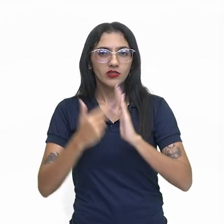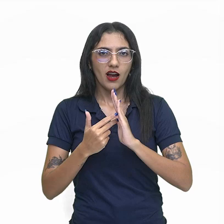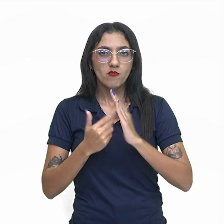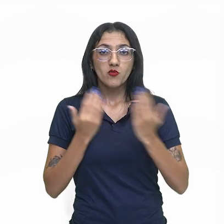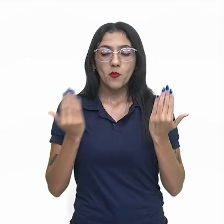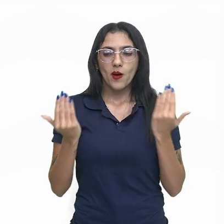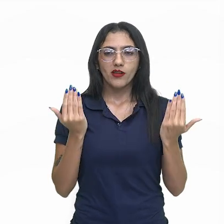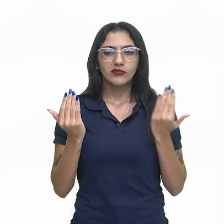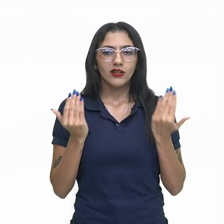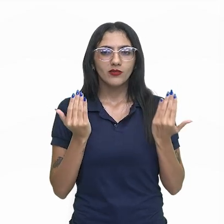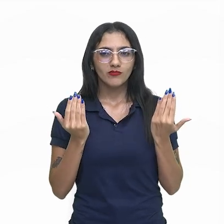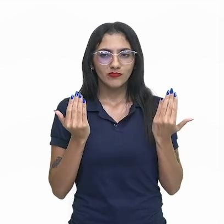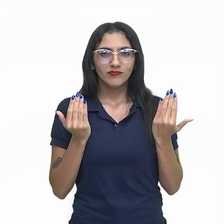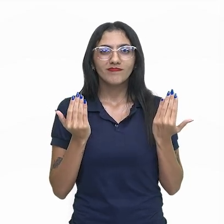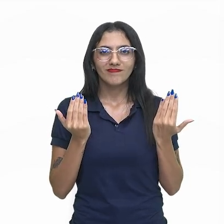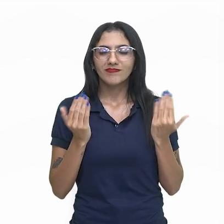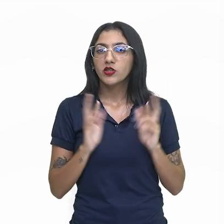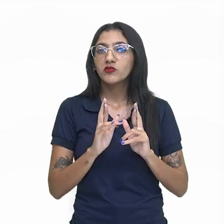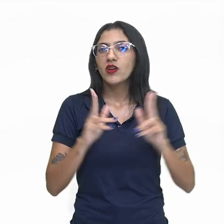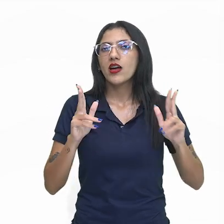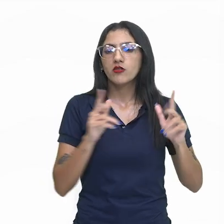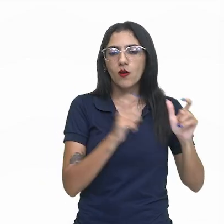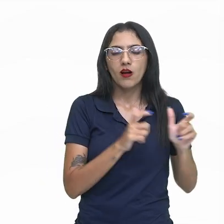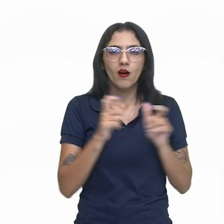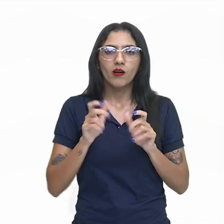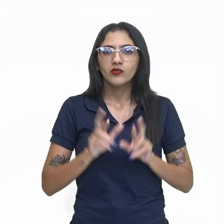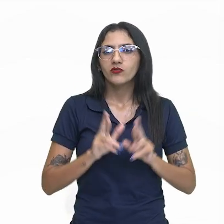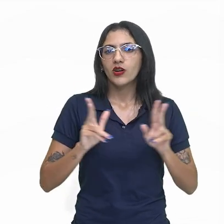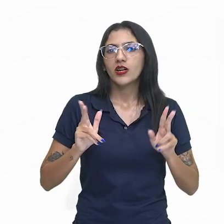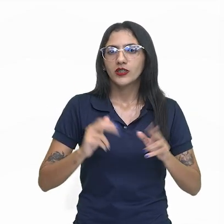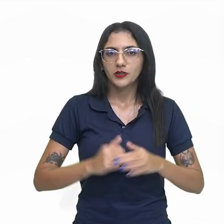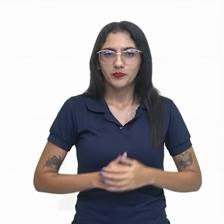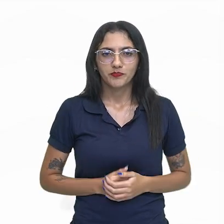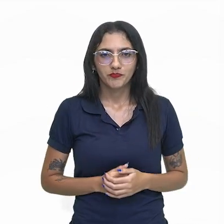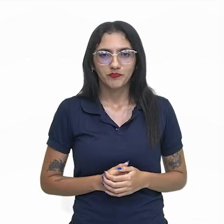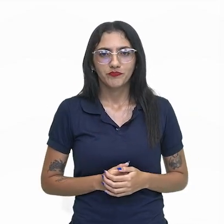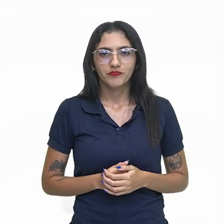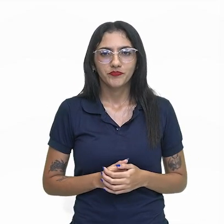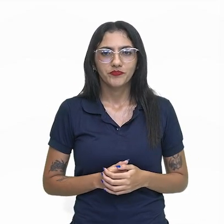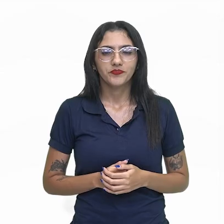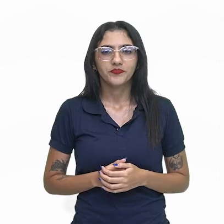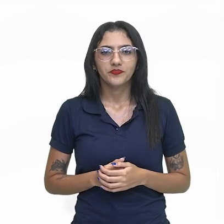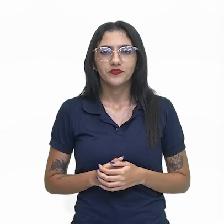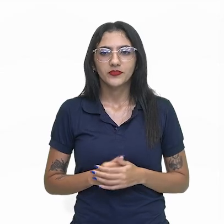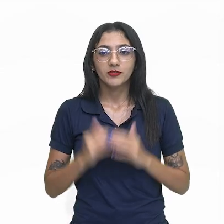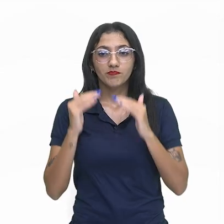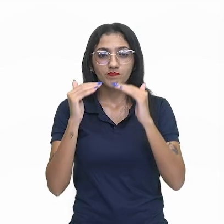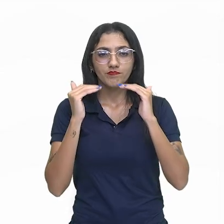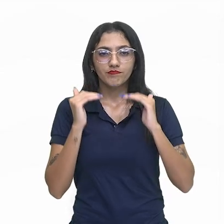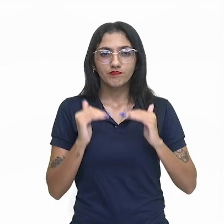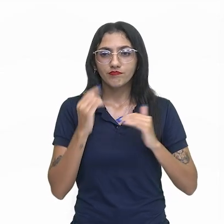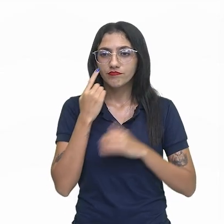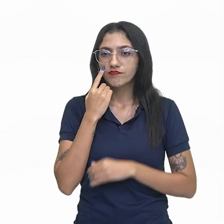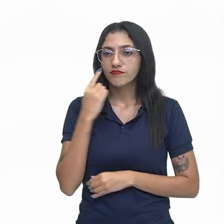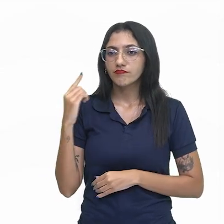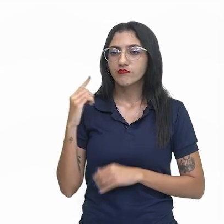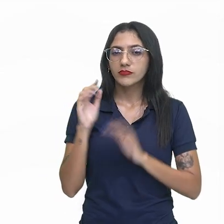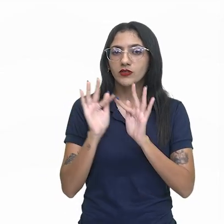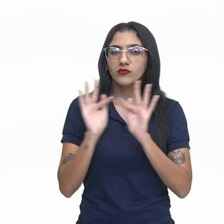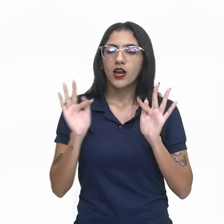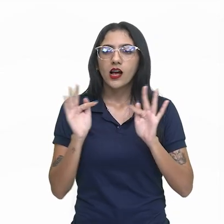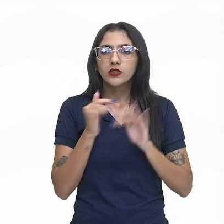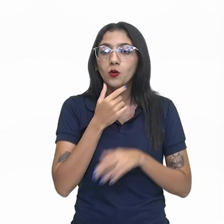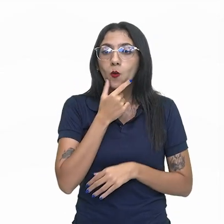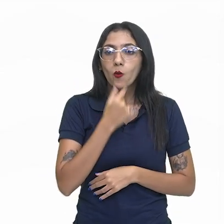tá? De contradição. No segundo, os meninos deitaram-se e pegaram no